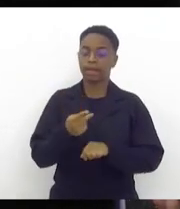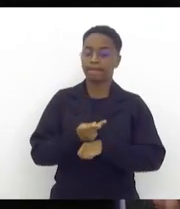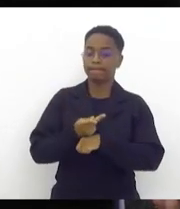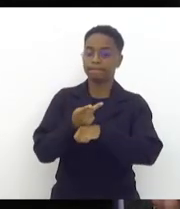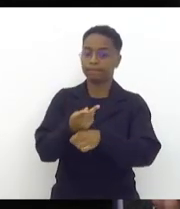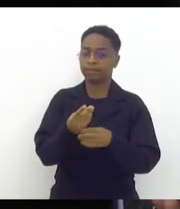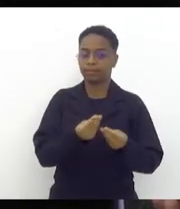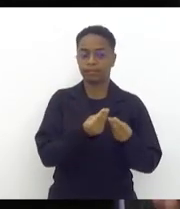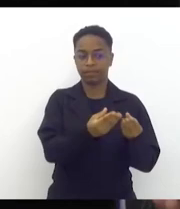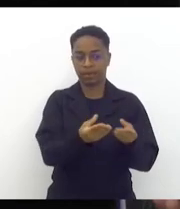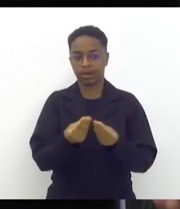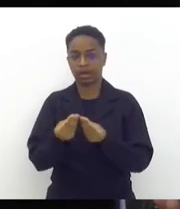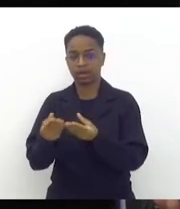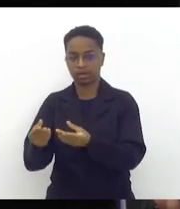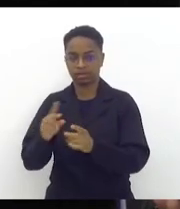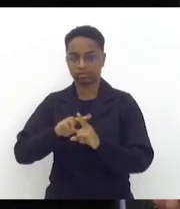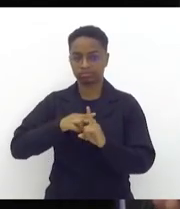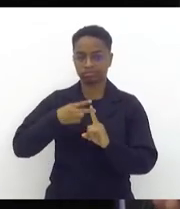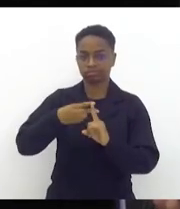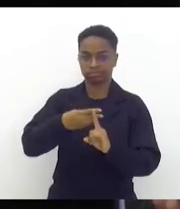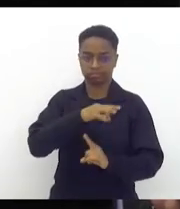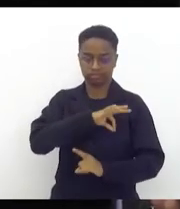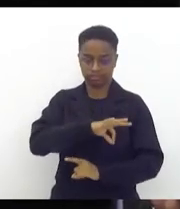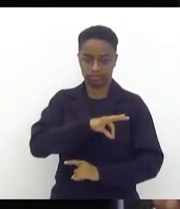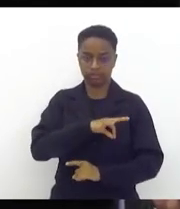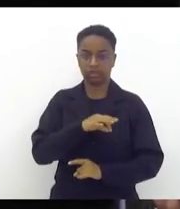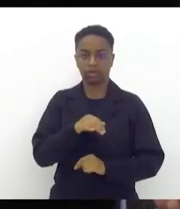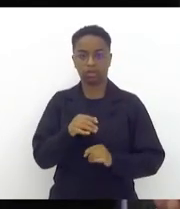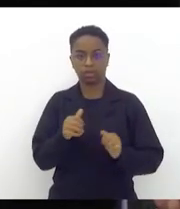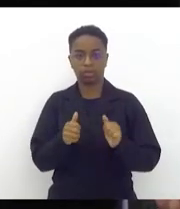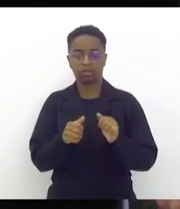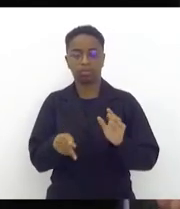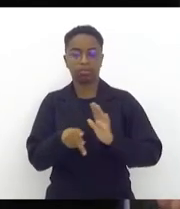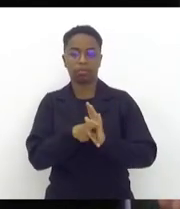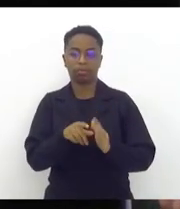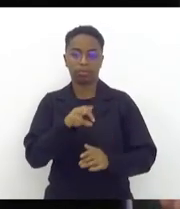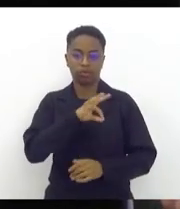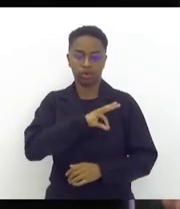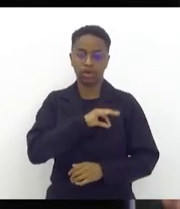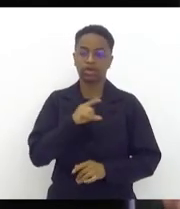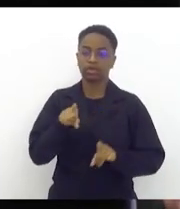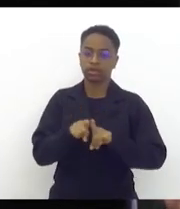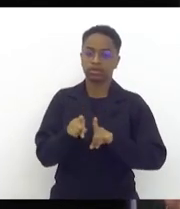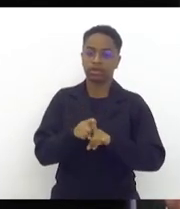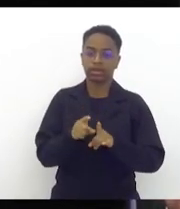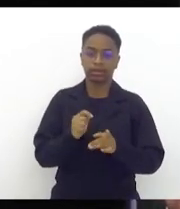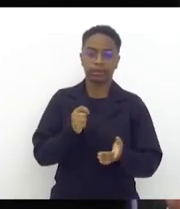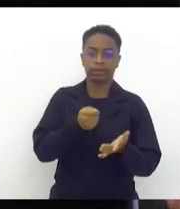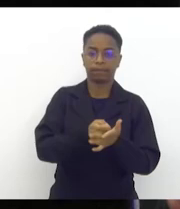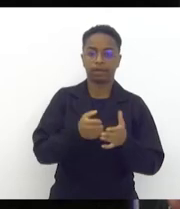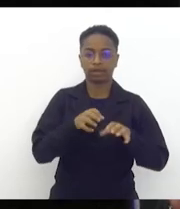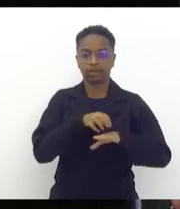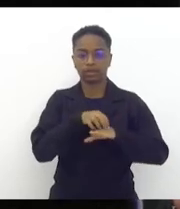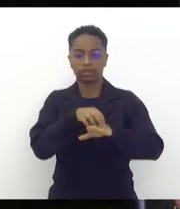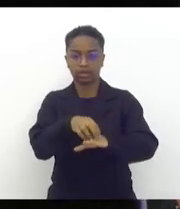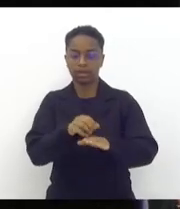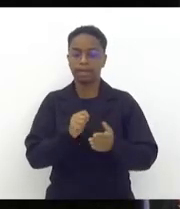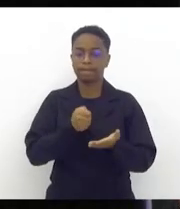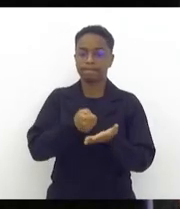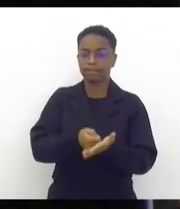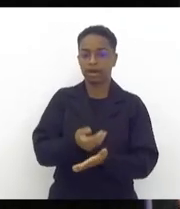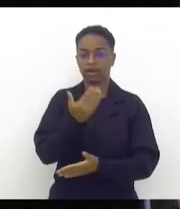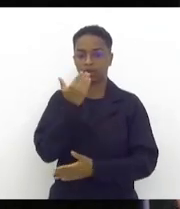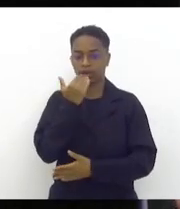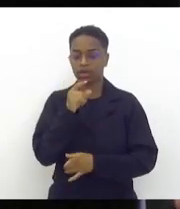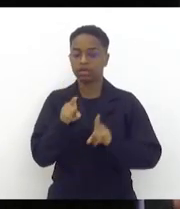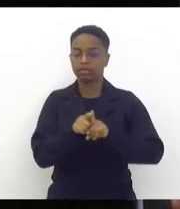né, de habilitação policial, o auxílio transporte, o auxílio alimentação, um auxílio para as famílias,